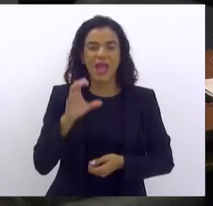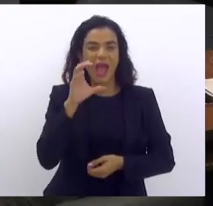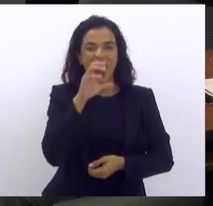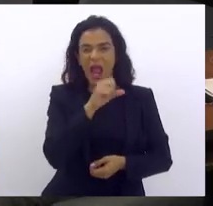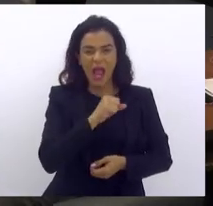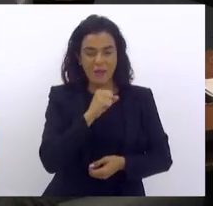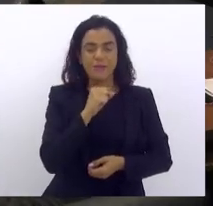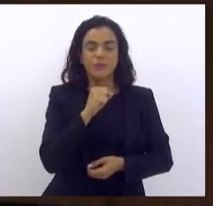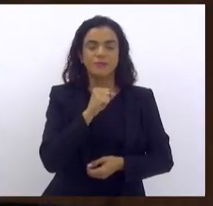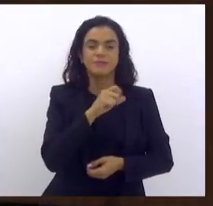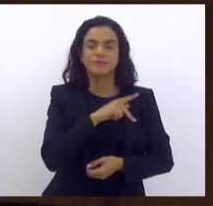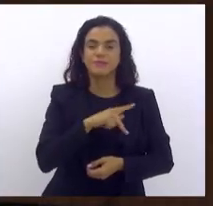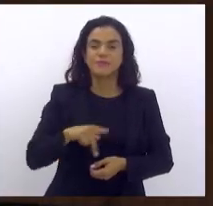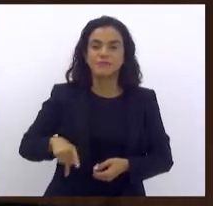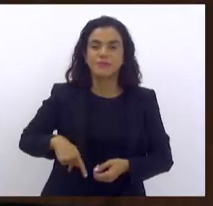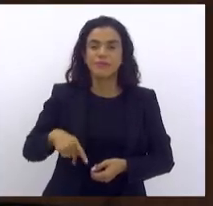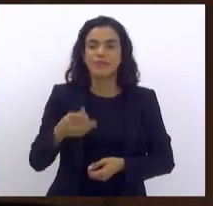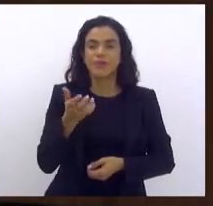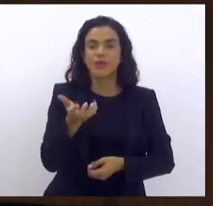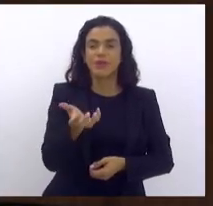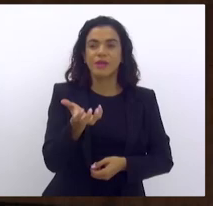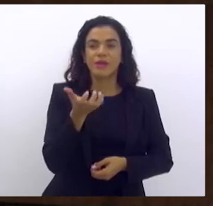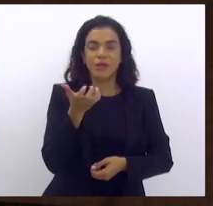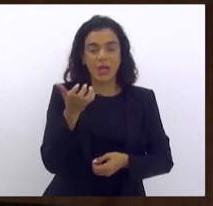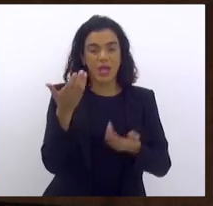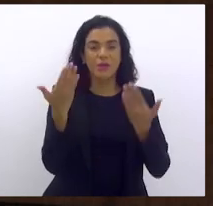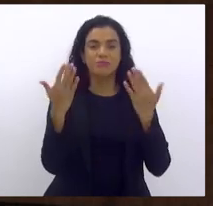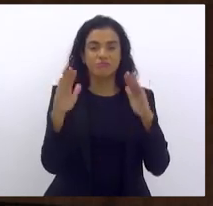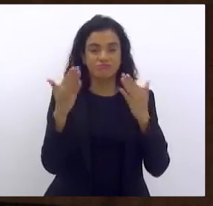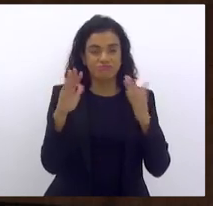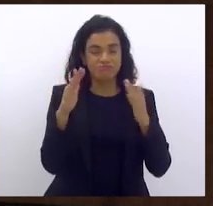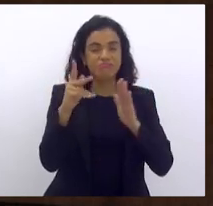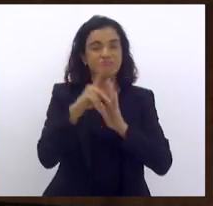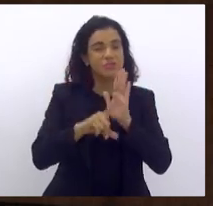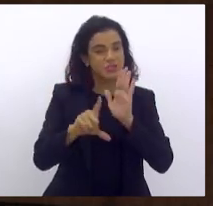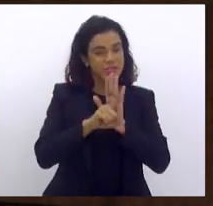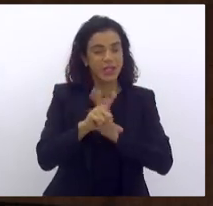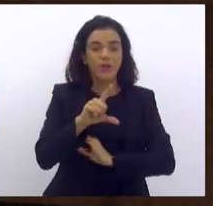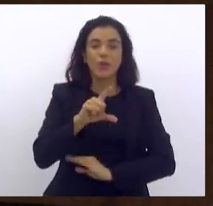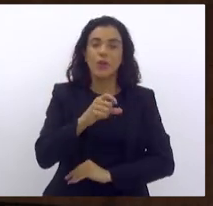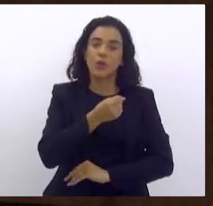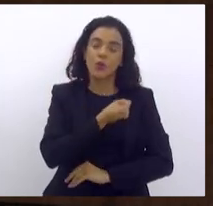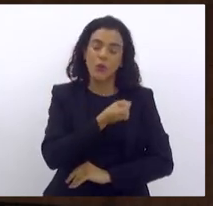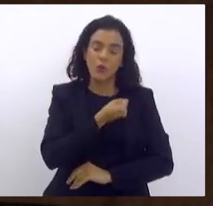Rapidamente, presidente, eu queria parabenizar o projeto de lei número